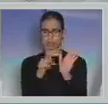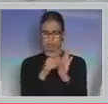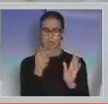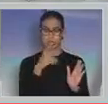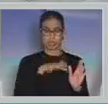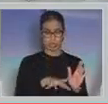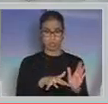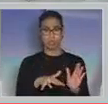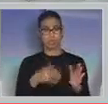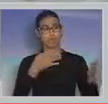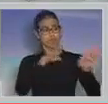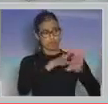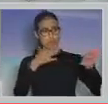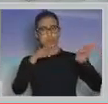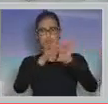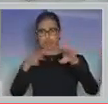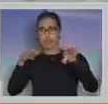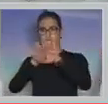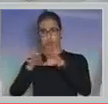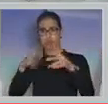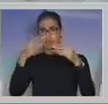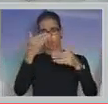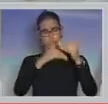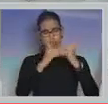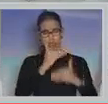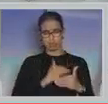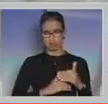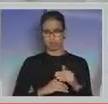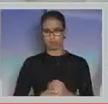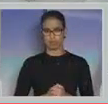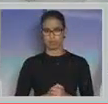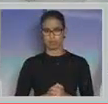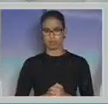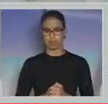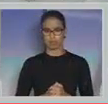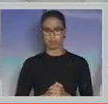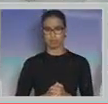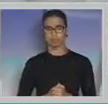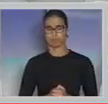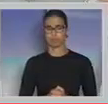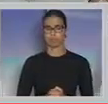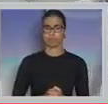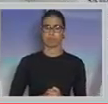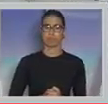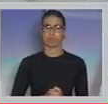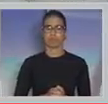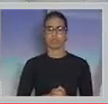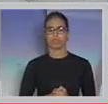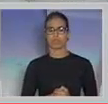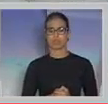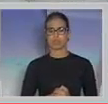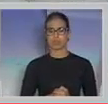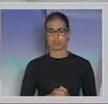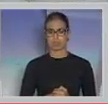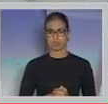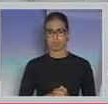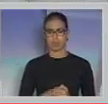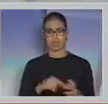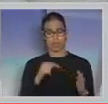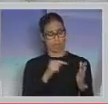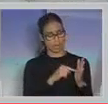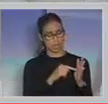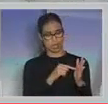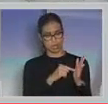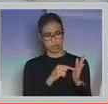fazendo um desmonte nos Espaços pedagógicos e não é salas de lazer tá errado a